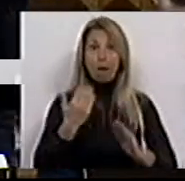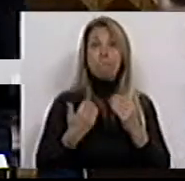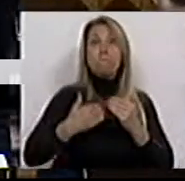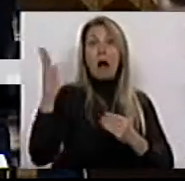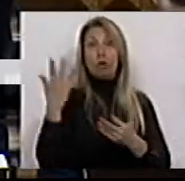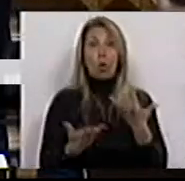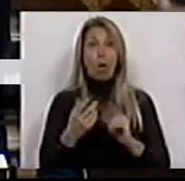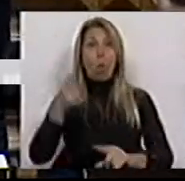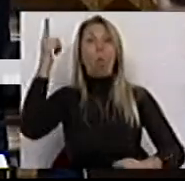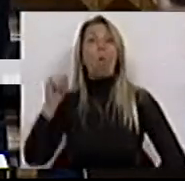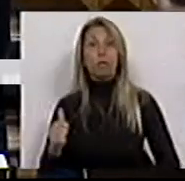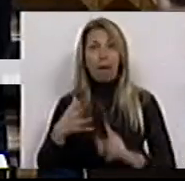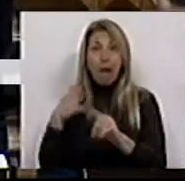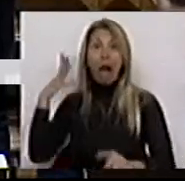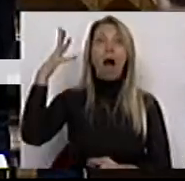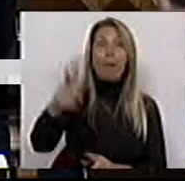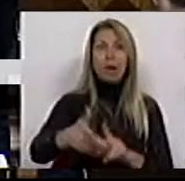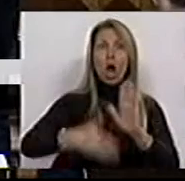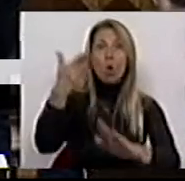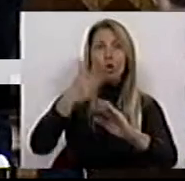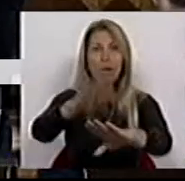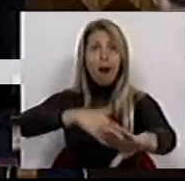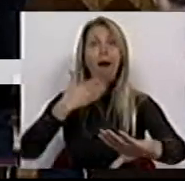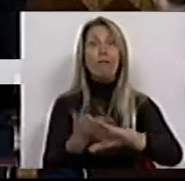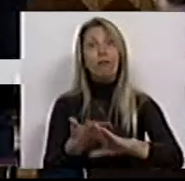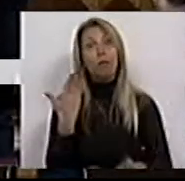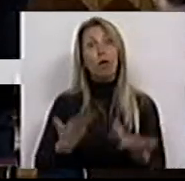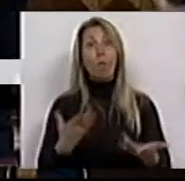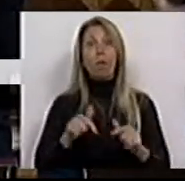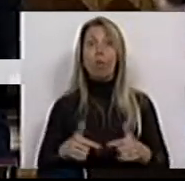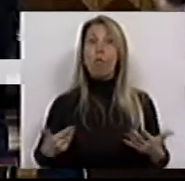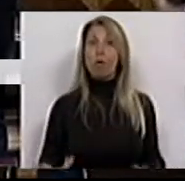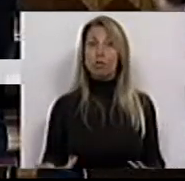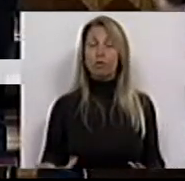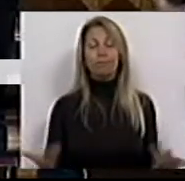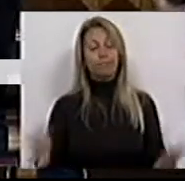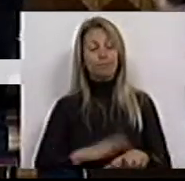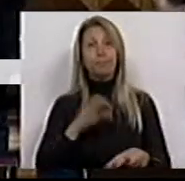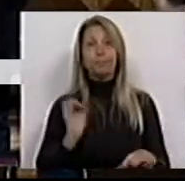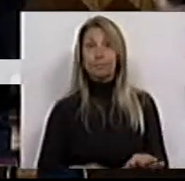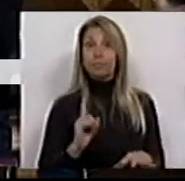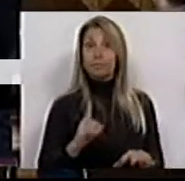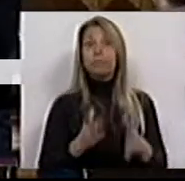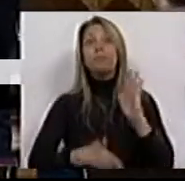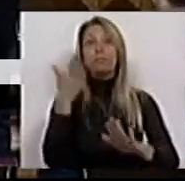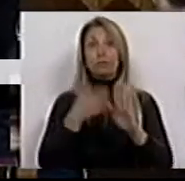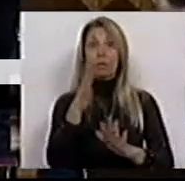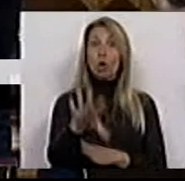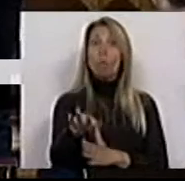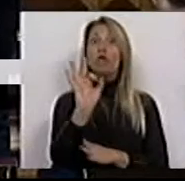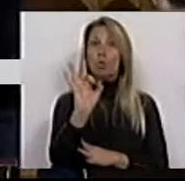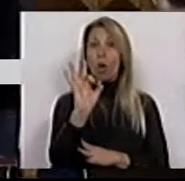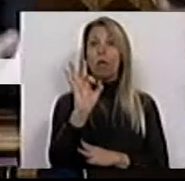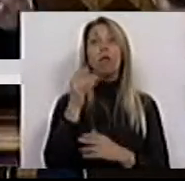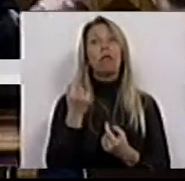e amanhã será muito mais urgente do que é hoje. E é também por isso, por esta urgência de uma escolha que se torna cada